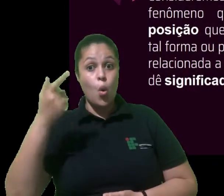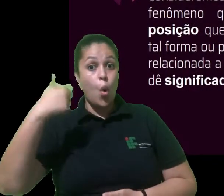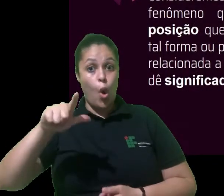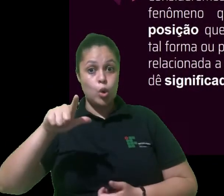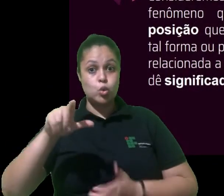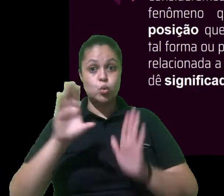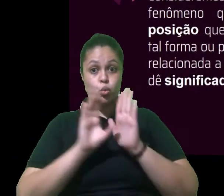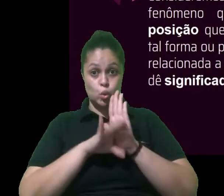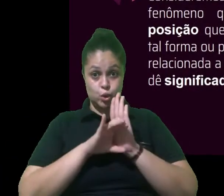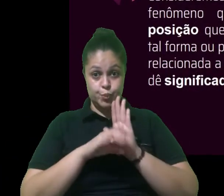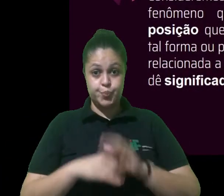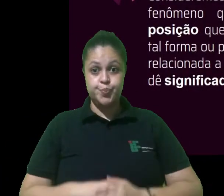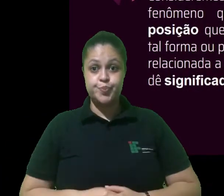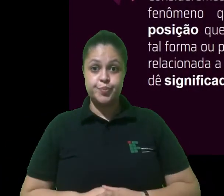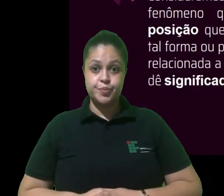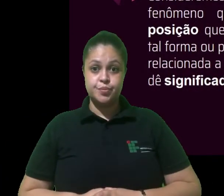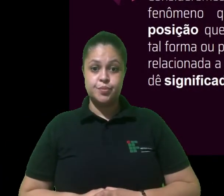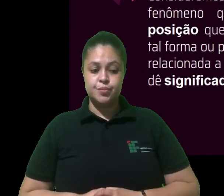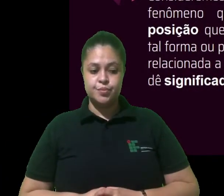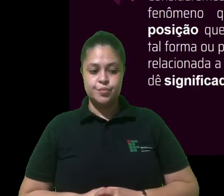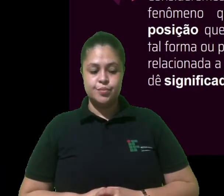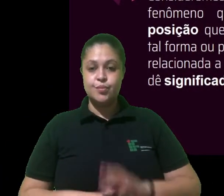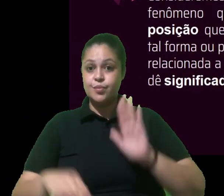próximo conceito.